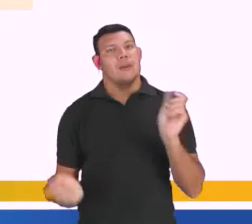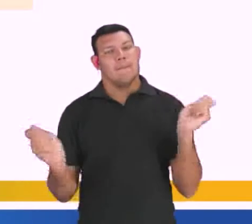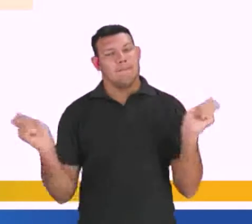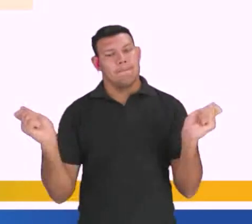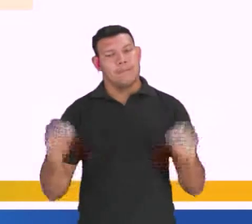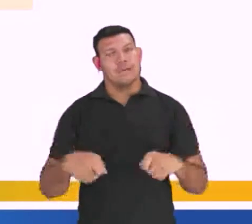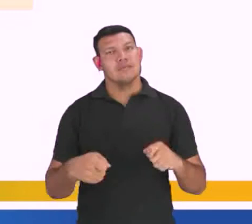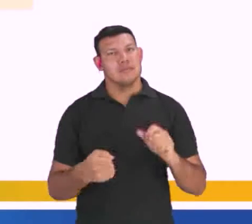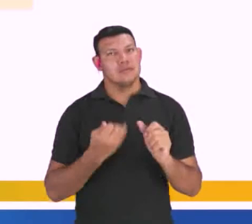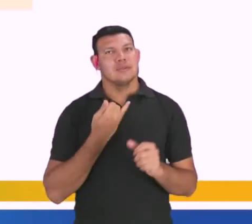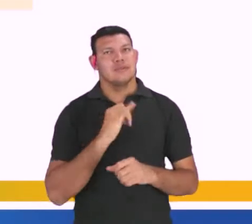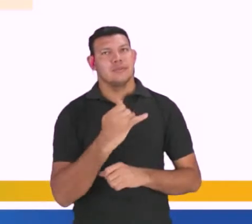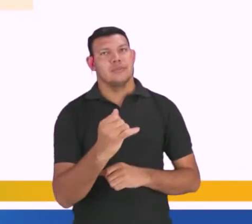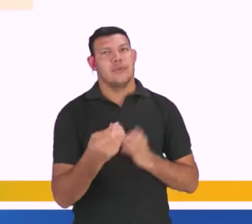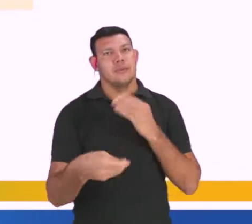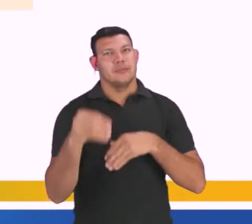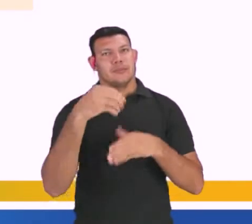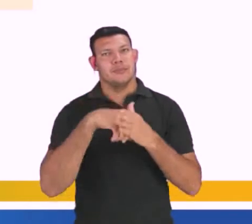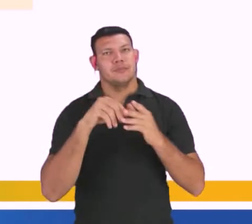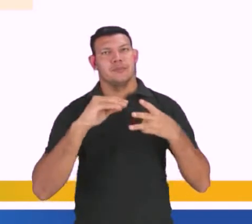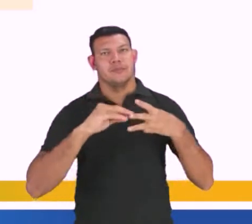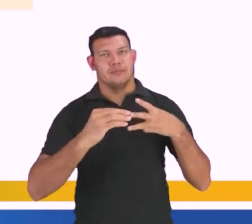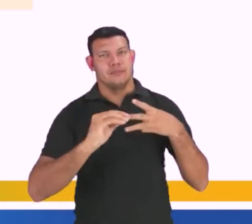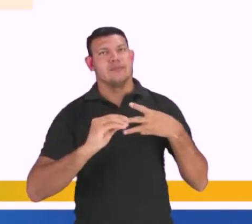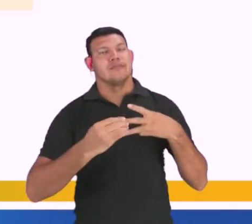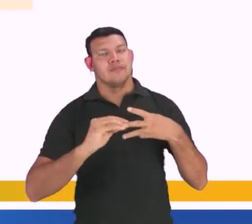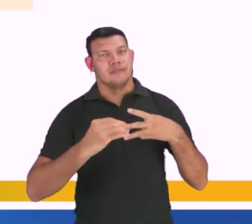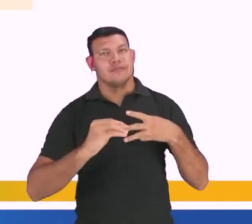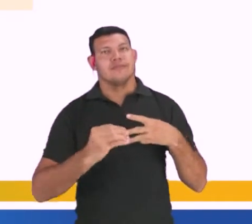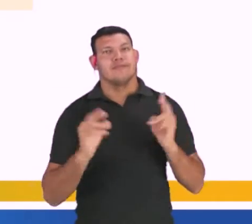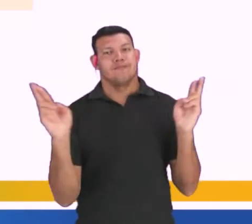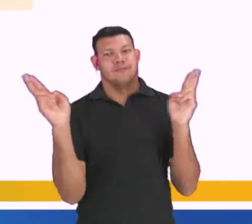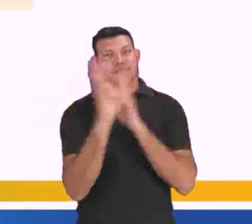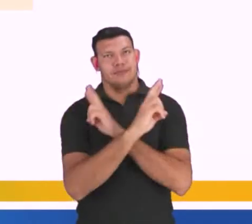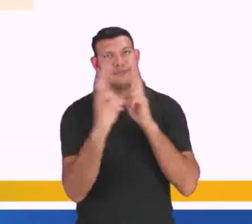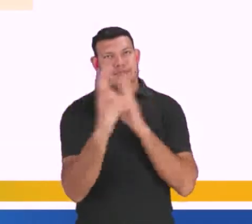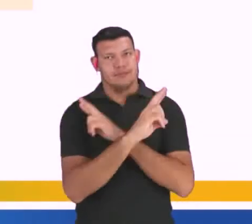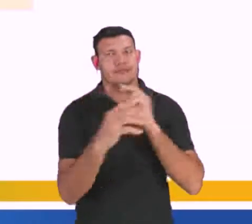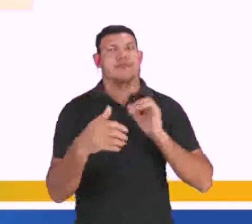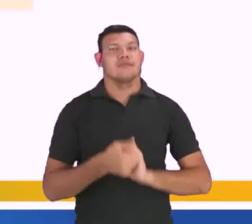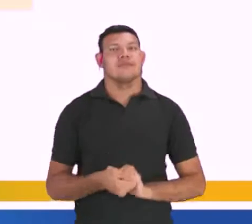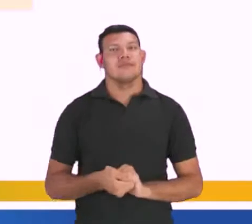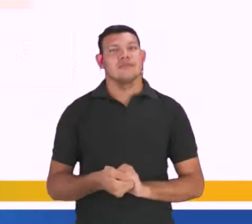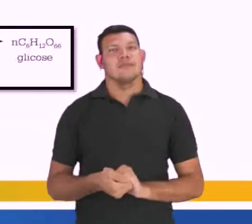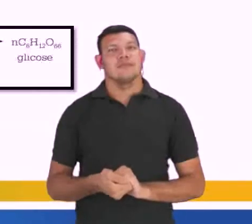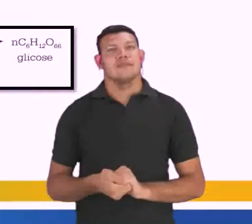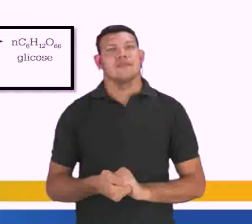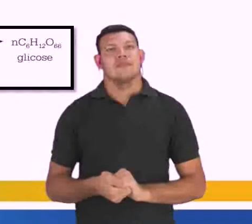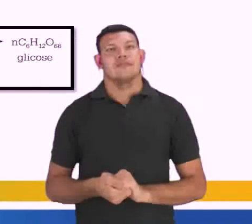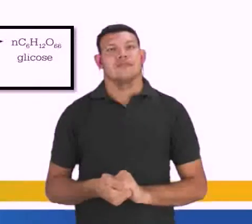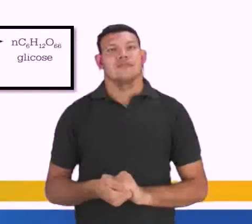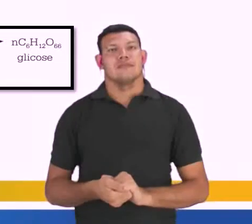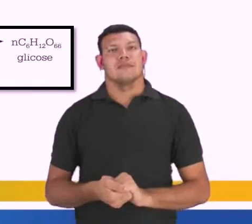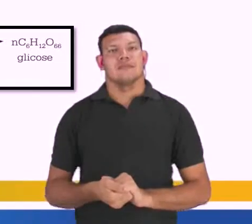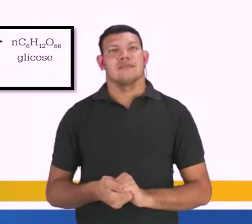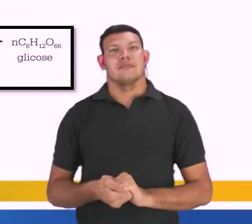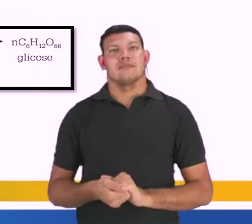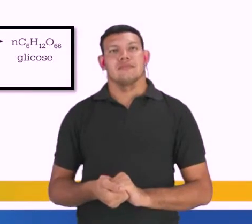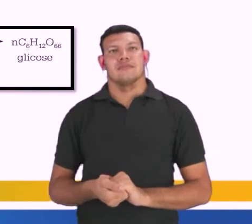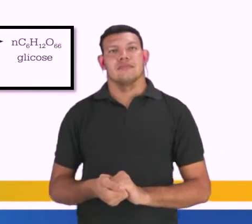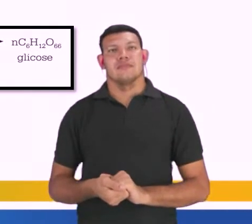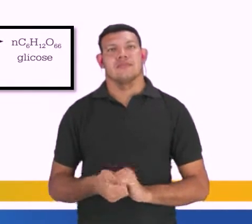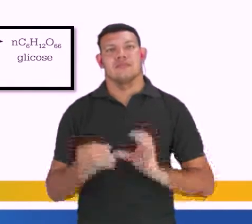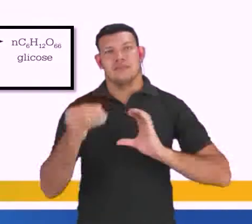muita energia nas células e também nos alimentos, nessa relação com o ácido nucleico também.